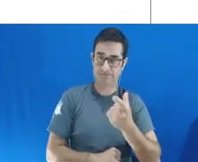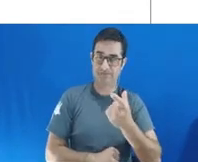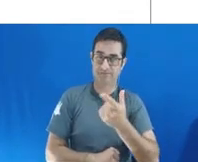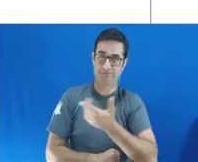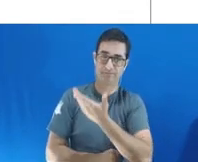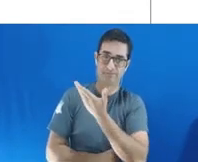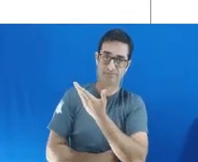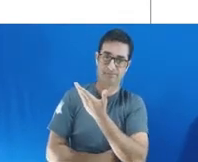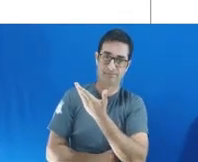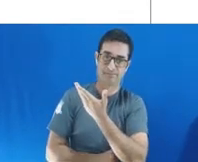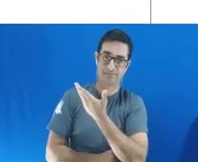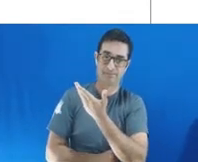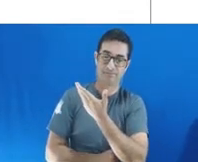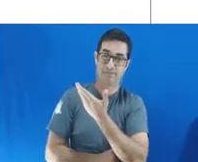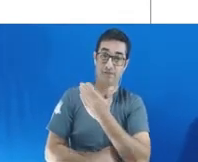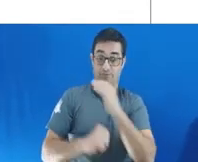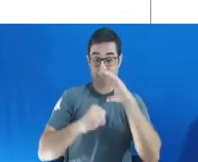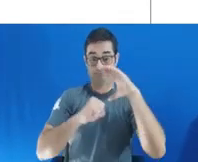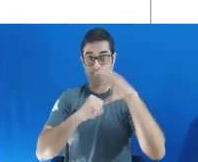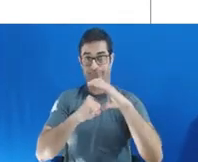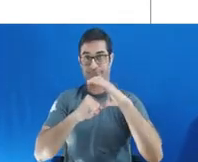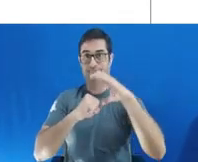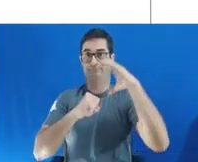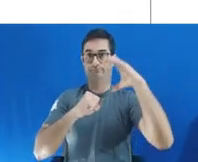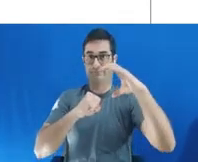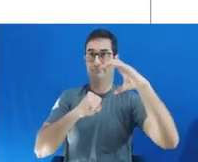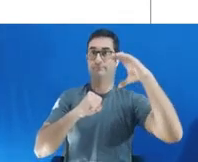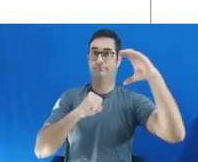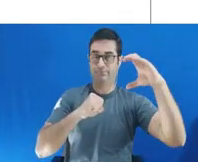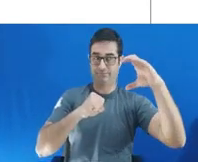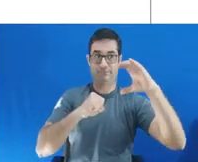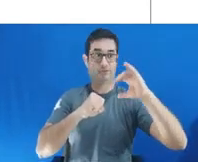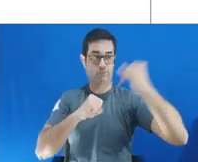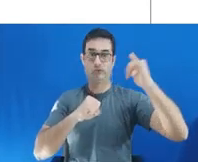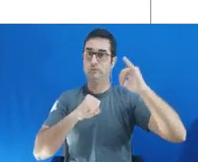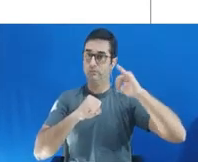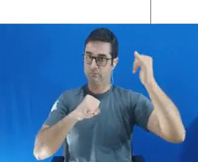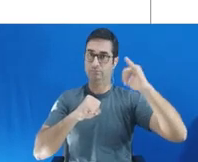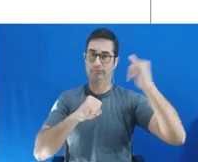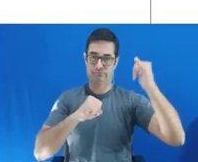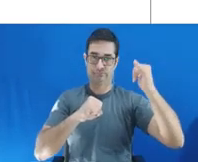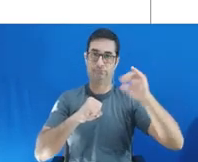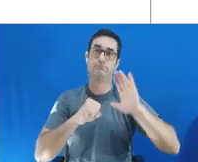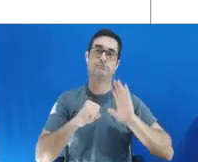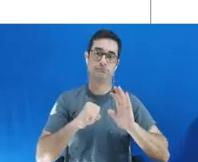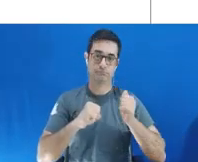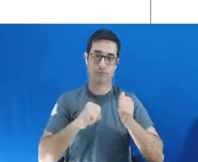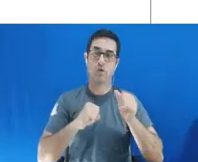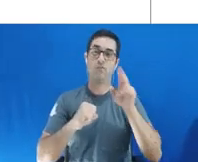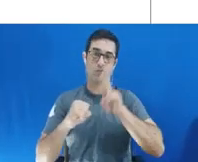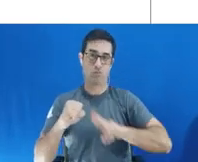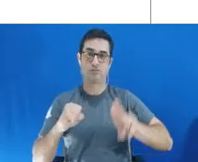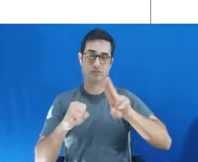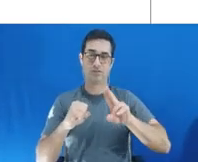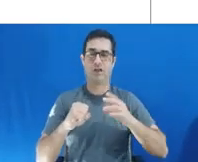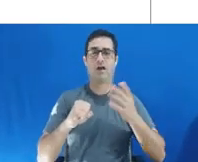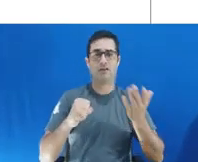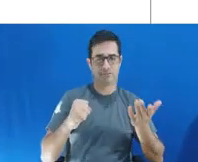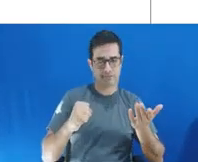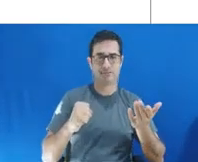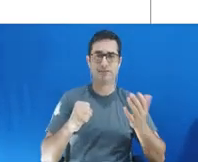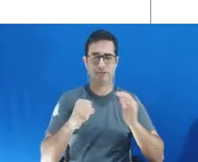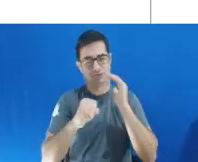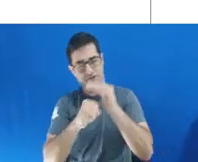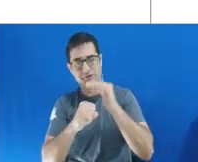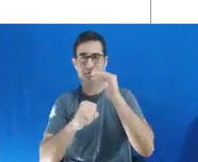modelo, né, de camadas eletrônicas. Tá? Não vou utilizar de